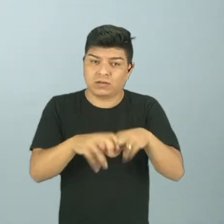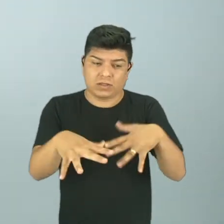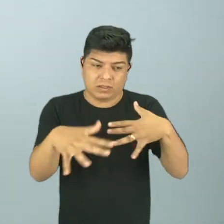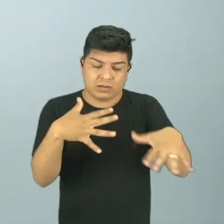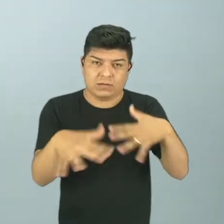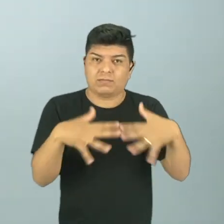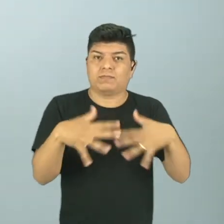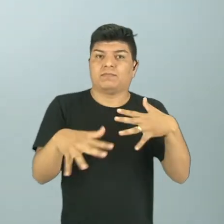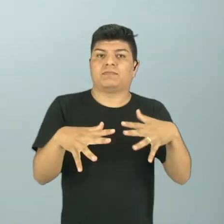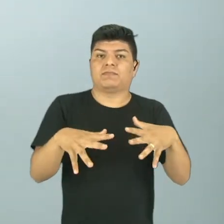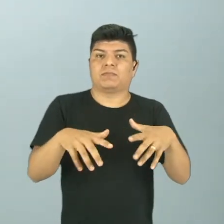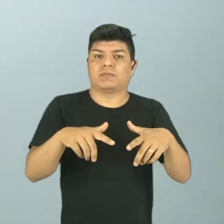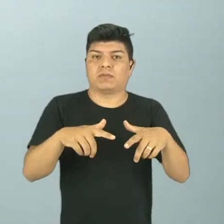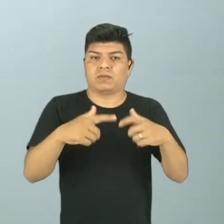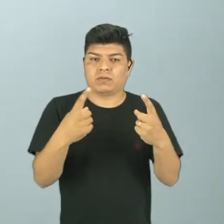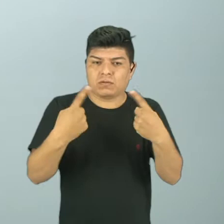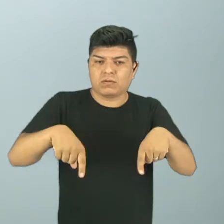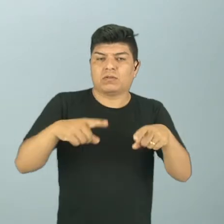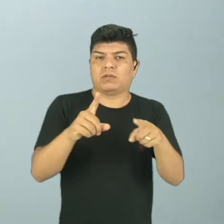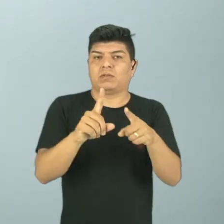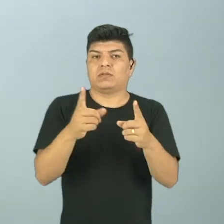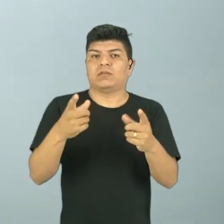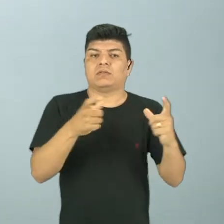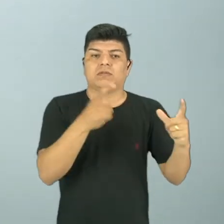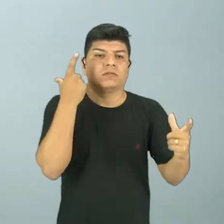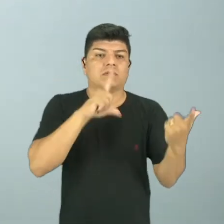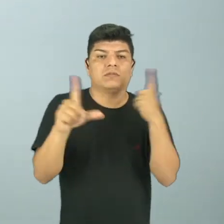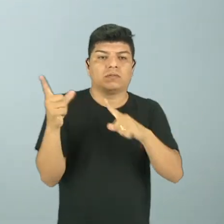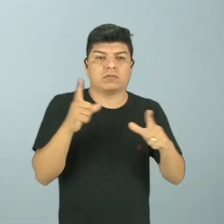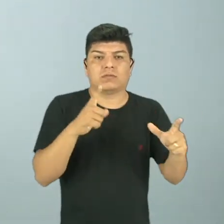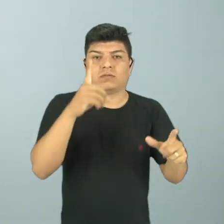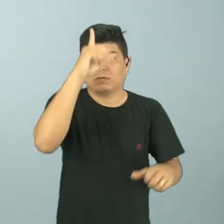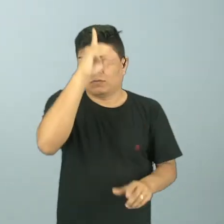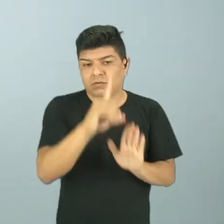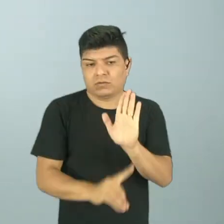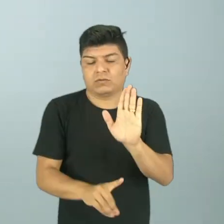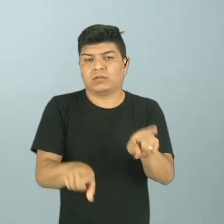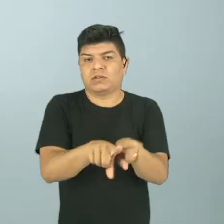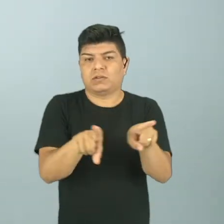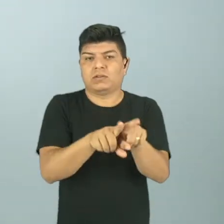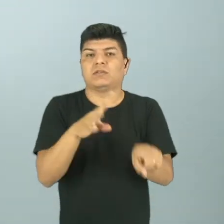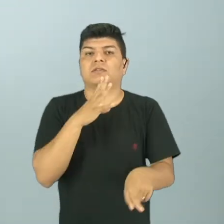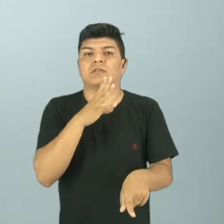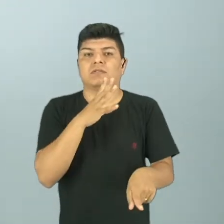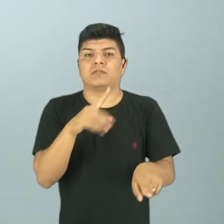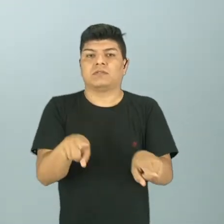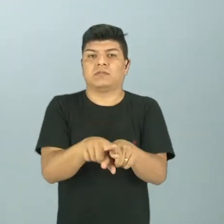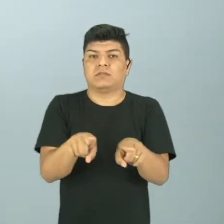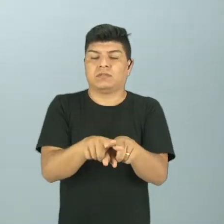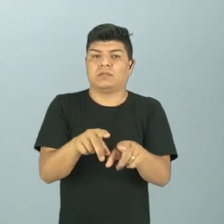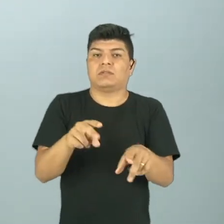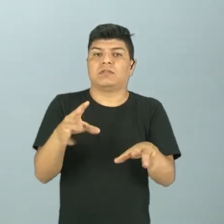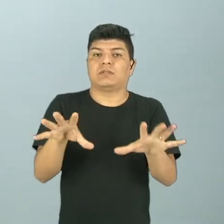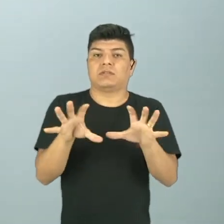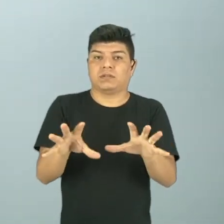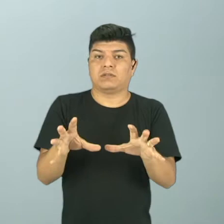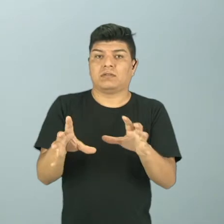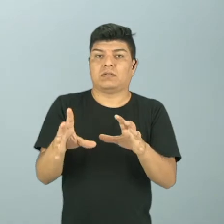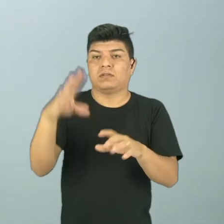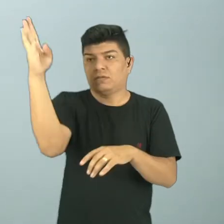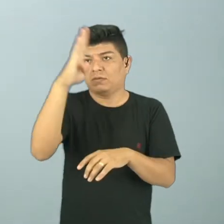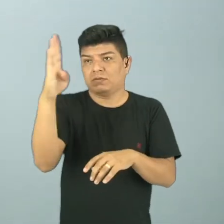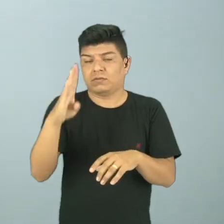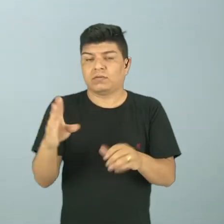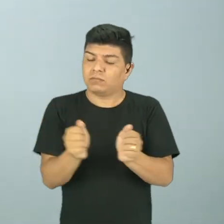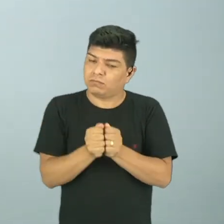de luta pela conquistação dos seus espaços, dos seus direitos, de reconhecimento de que fazem parte da nação